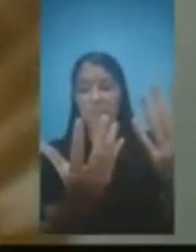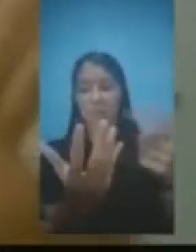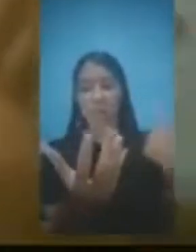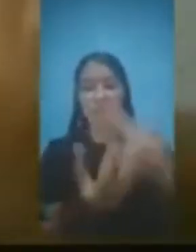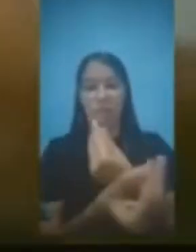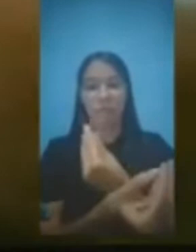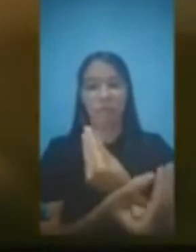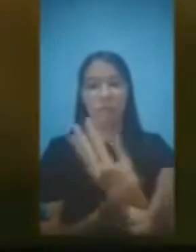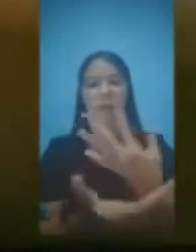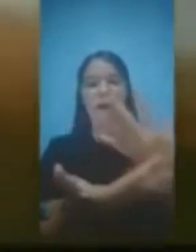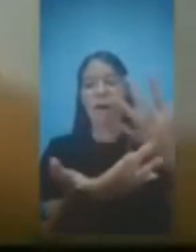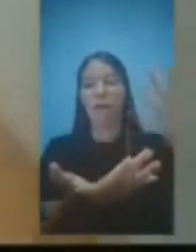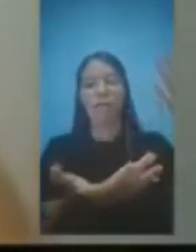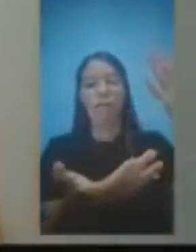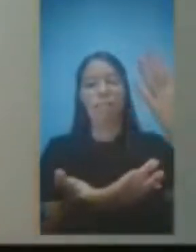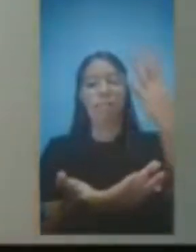dança indiana.